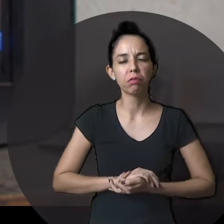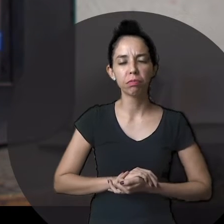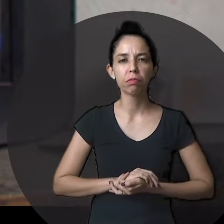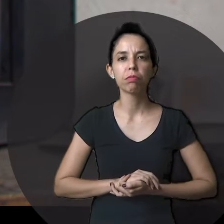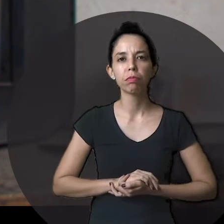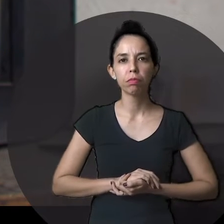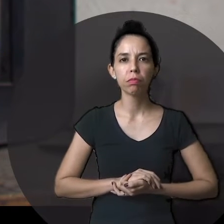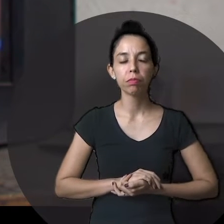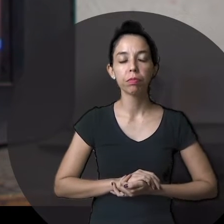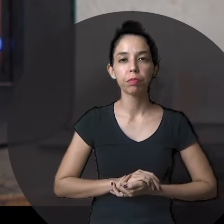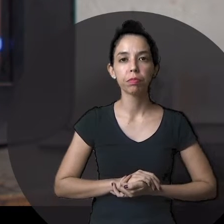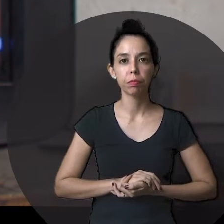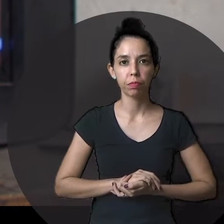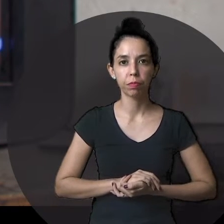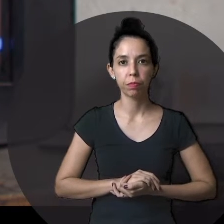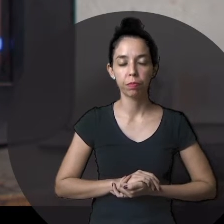Caralho.